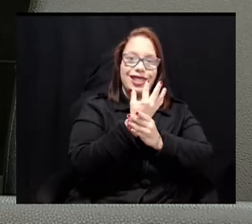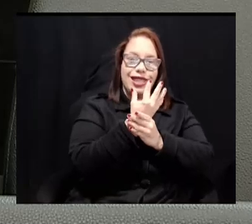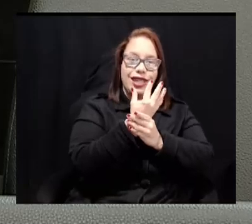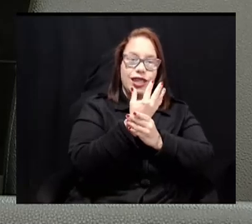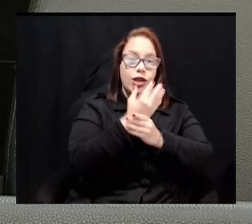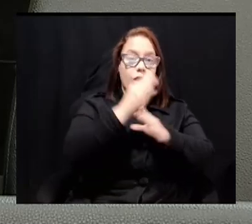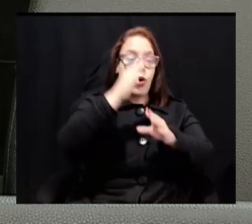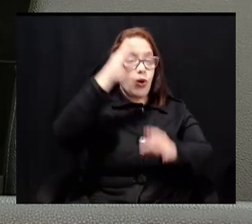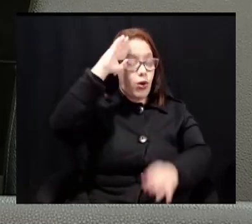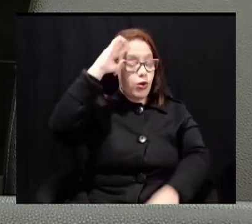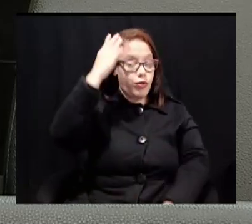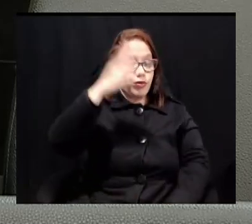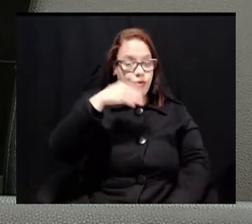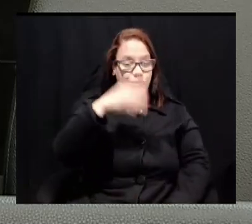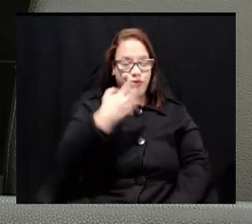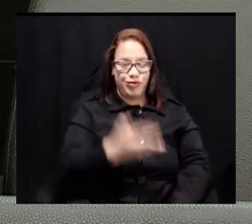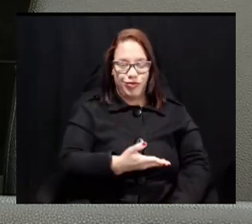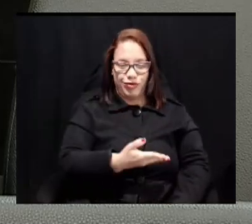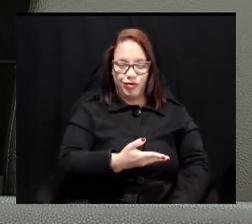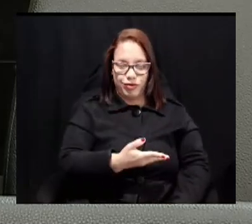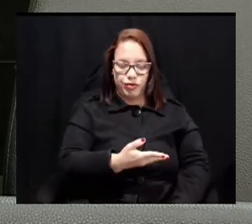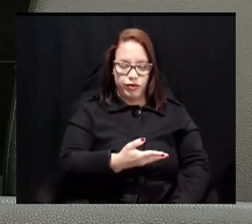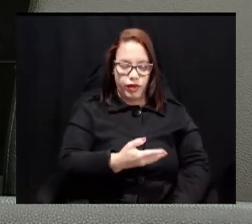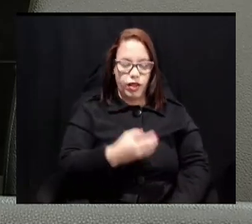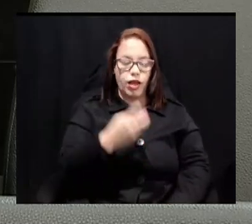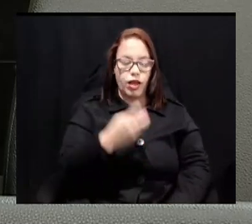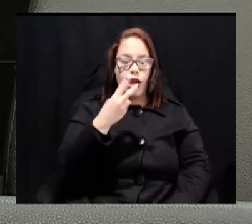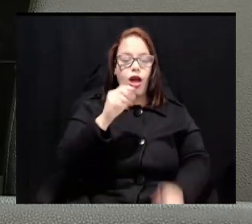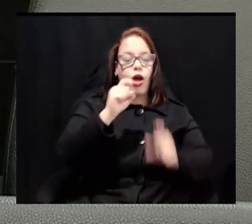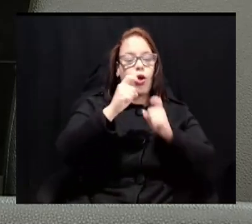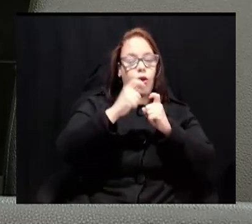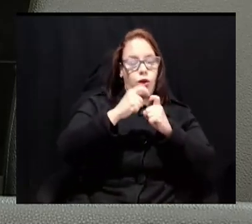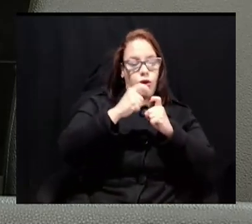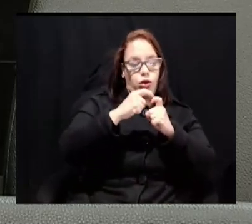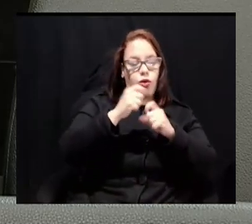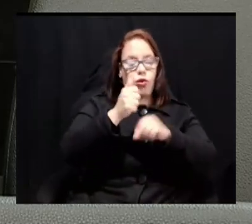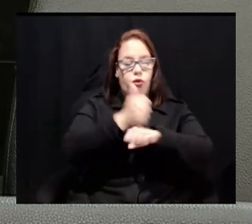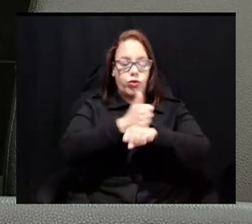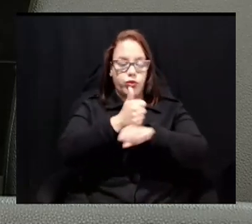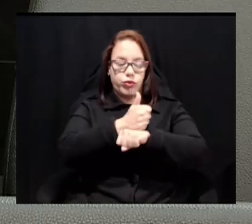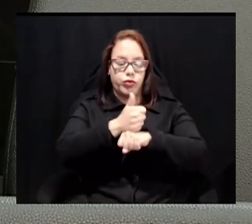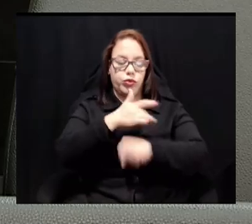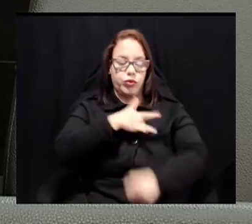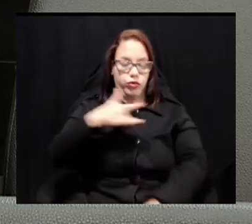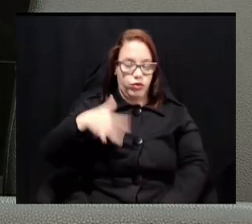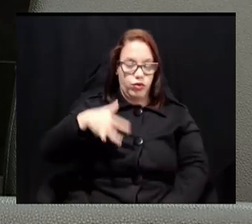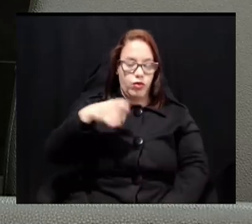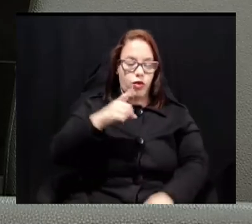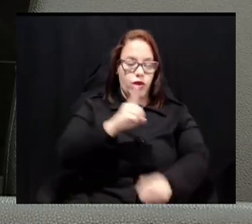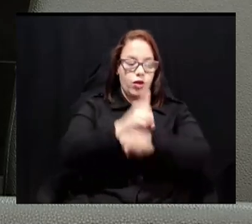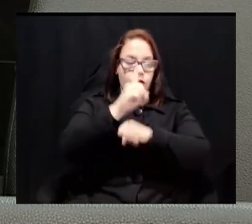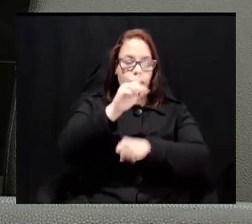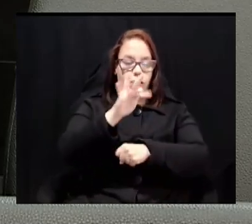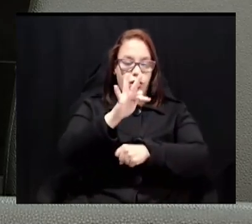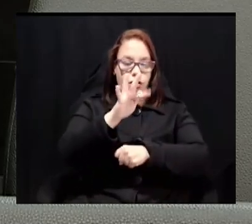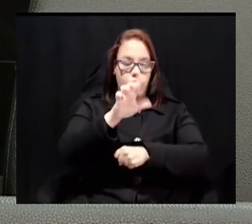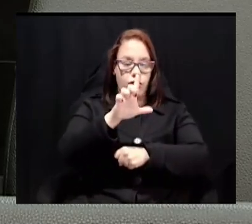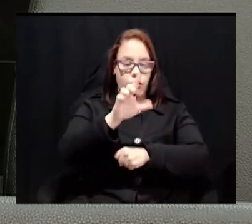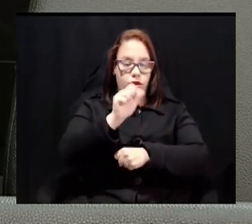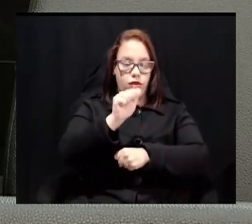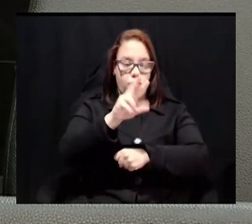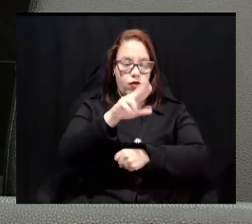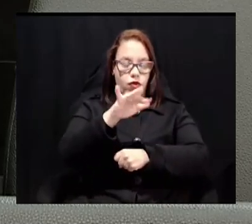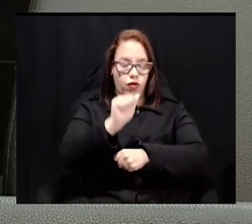nós fizemos a 2 médicos profissionais da área de saúde daqui de Campinas, a doutora Flávia, pediatra, e também ao doutor